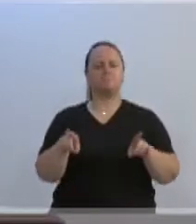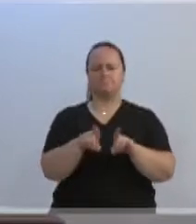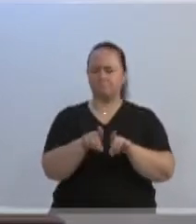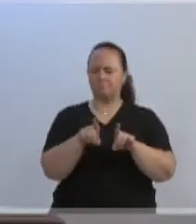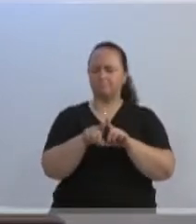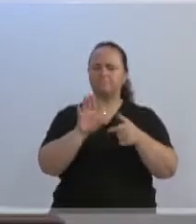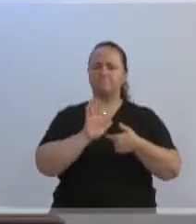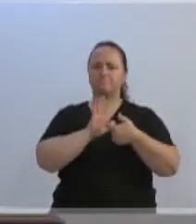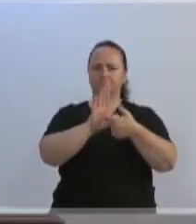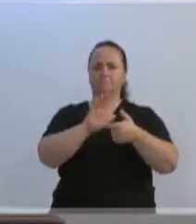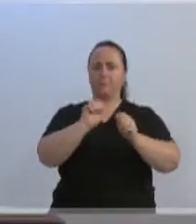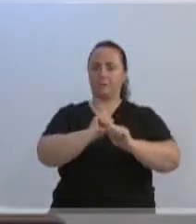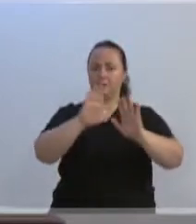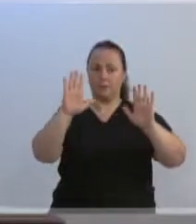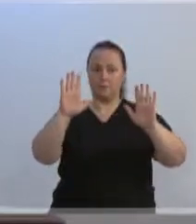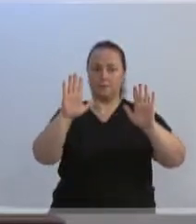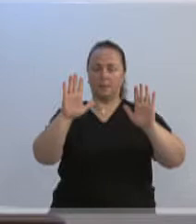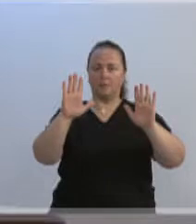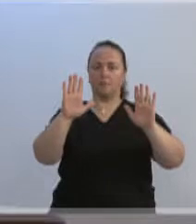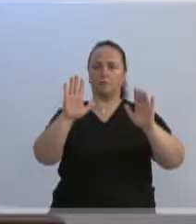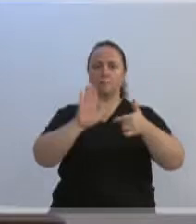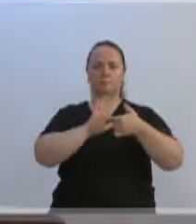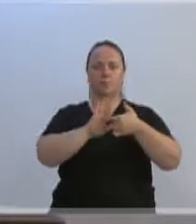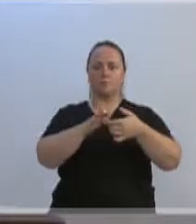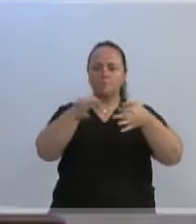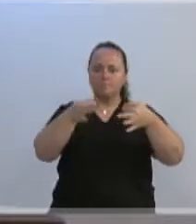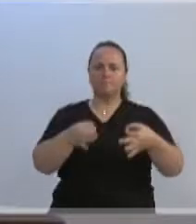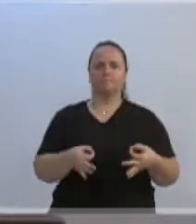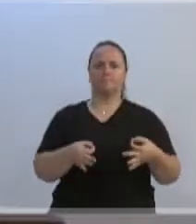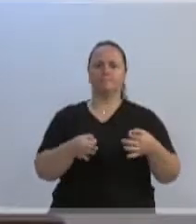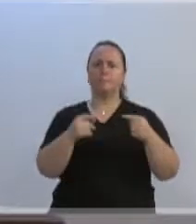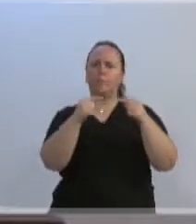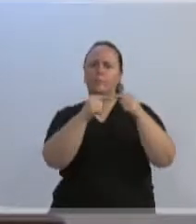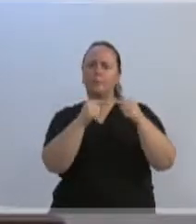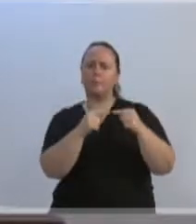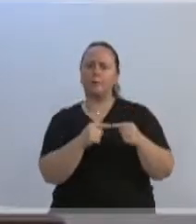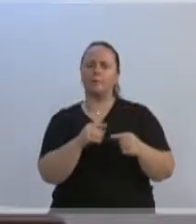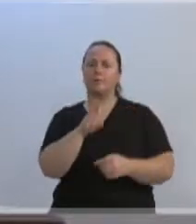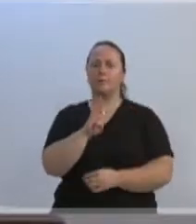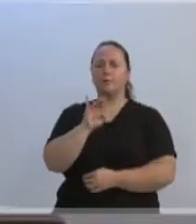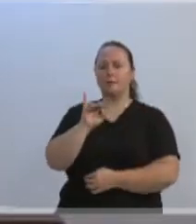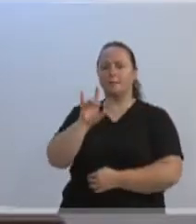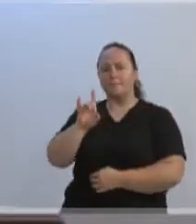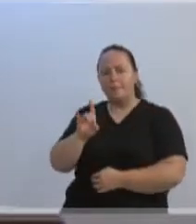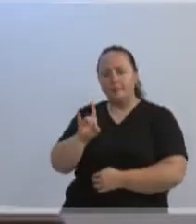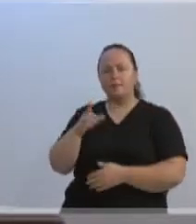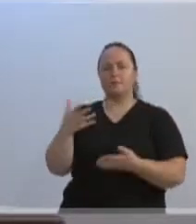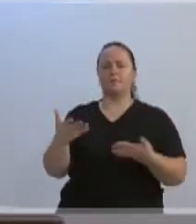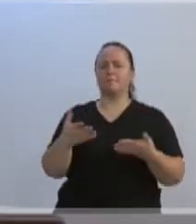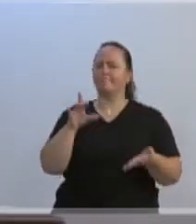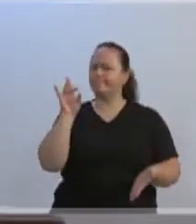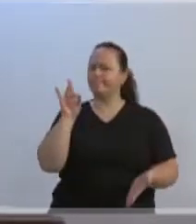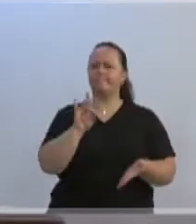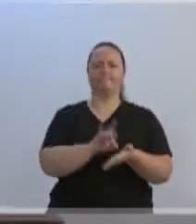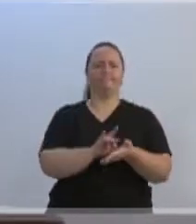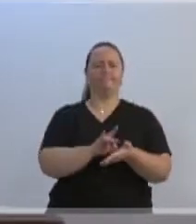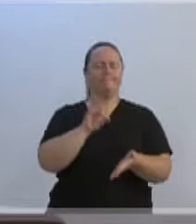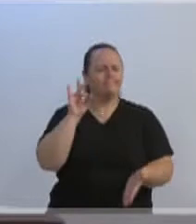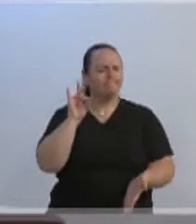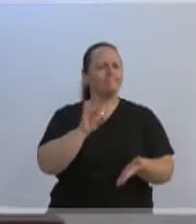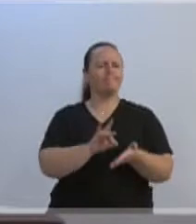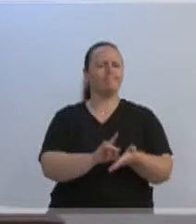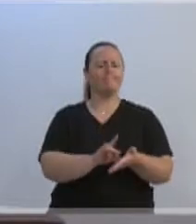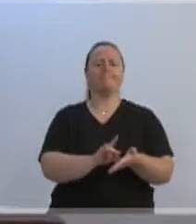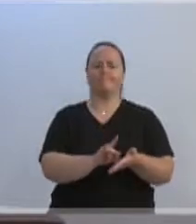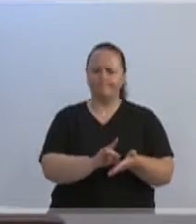algum esclarecimento alguma luz a respeito dessa questão do bid sem dúvida nenhuma é uma